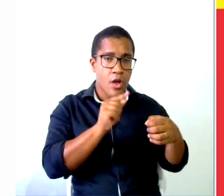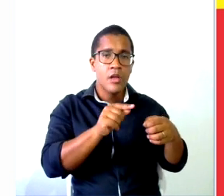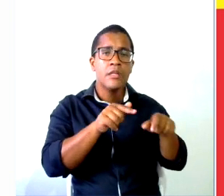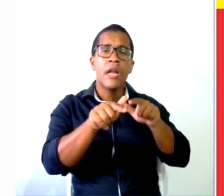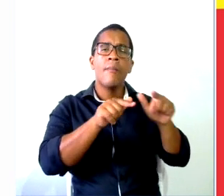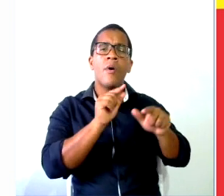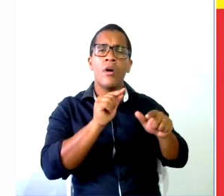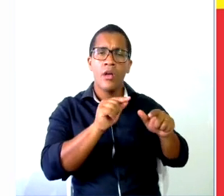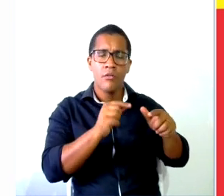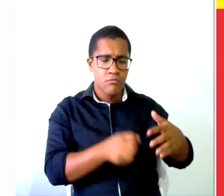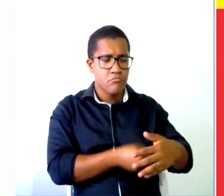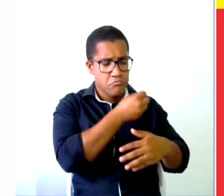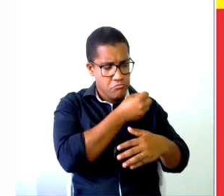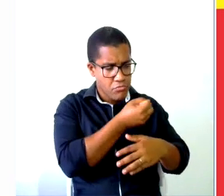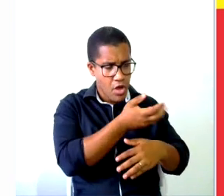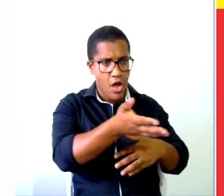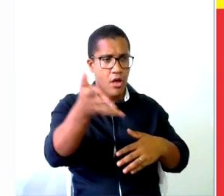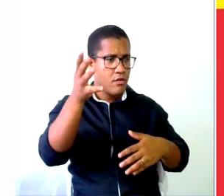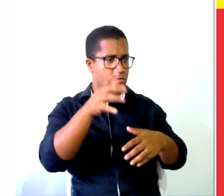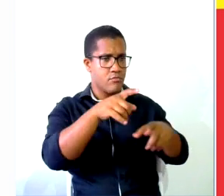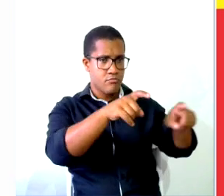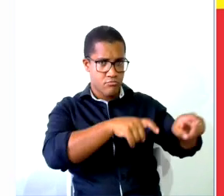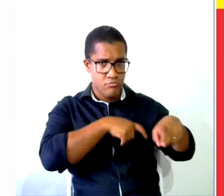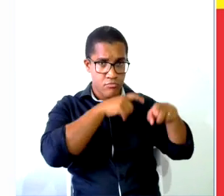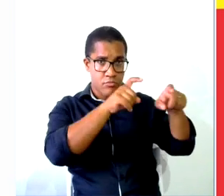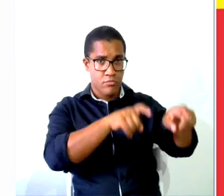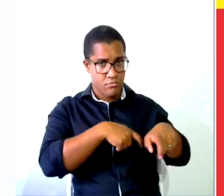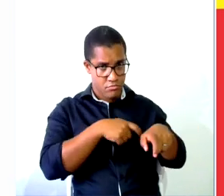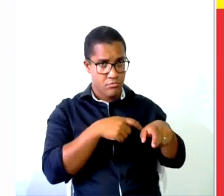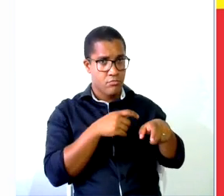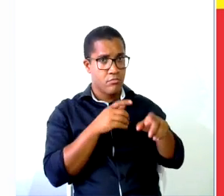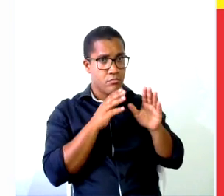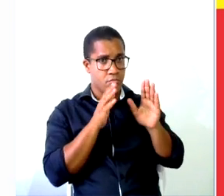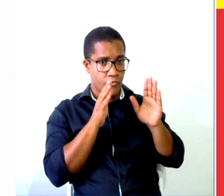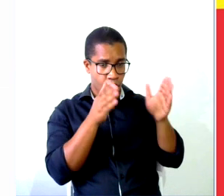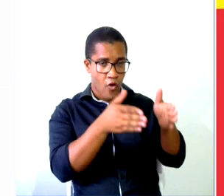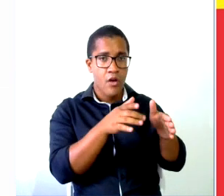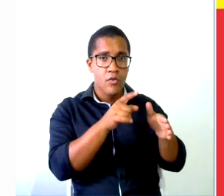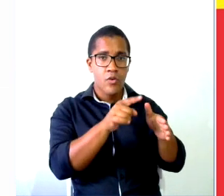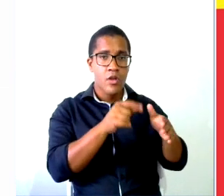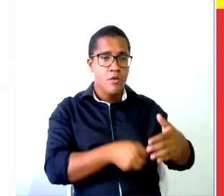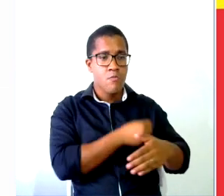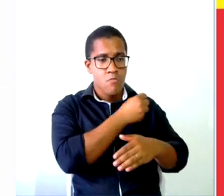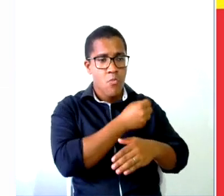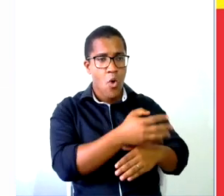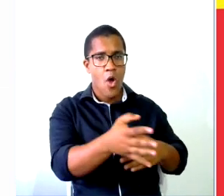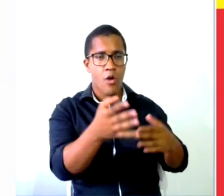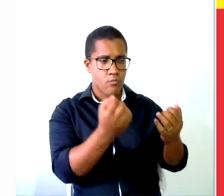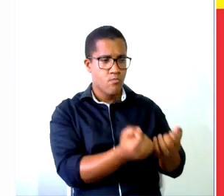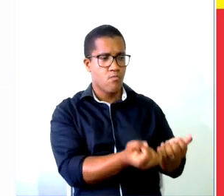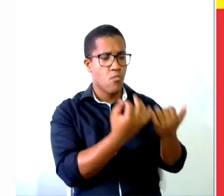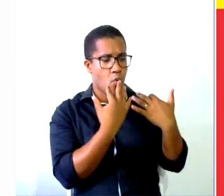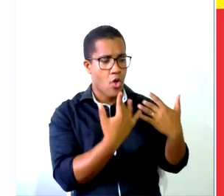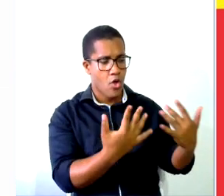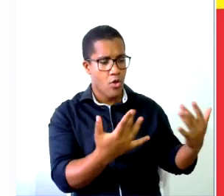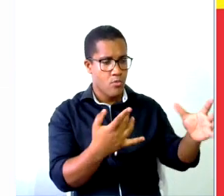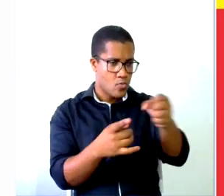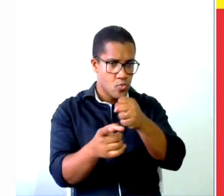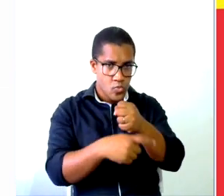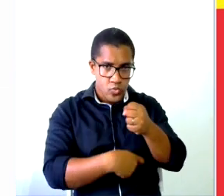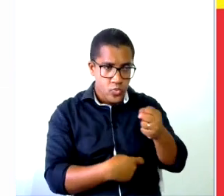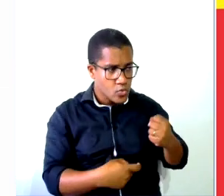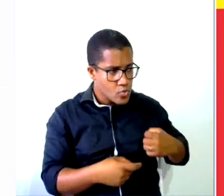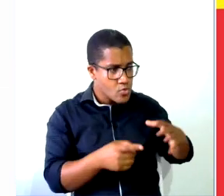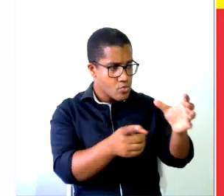trabalhos agrícolas. Isso aí em Roma, hein? Então, o escravo rural, ele executava os